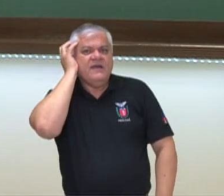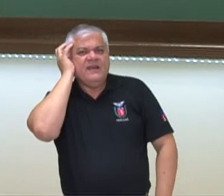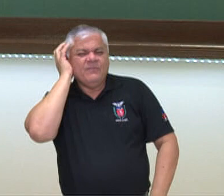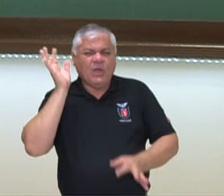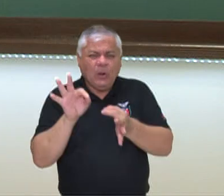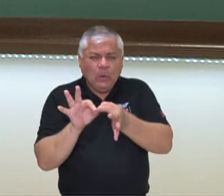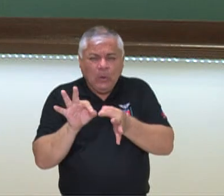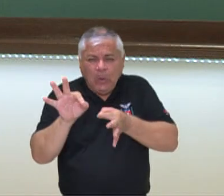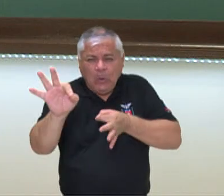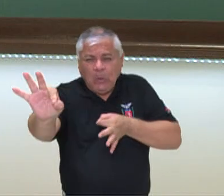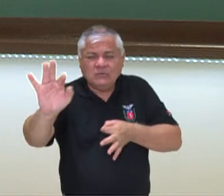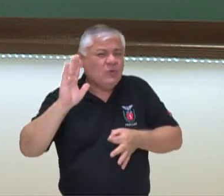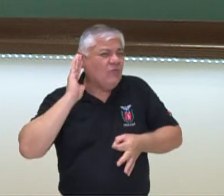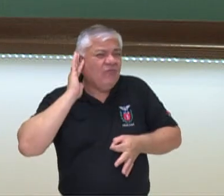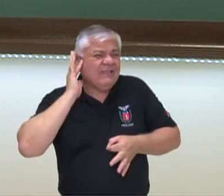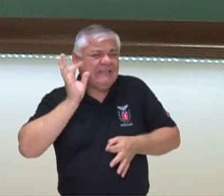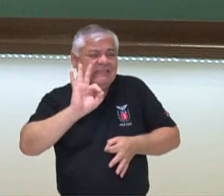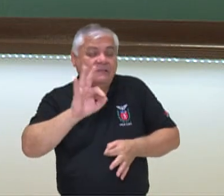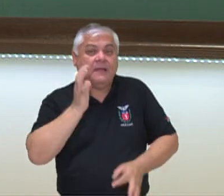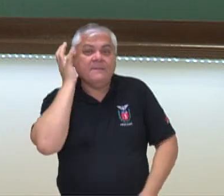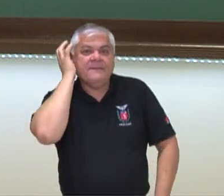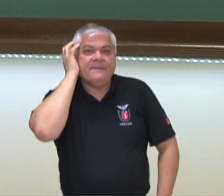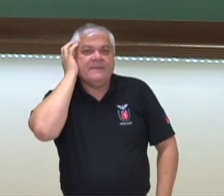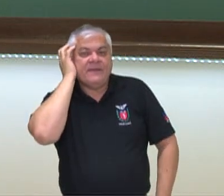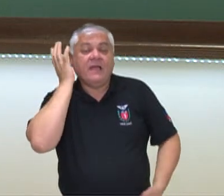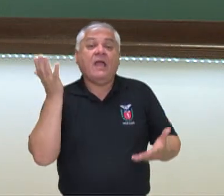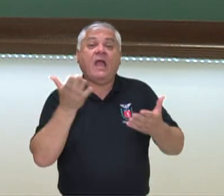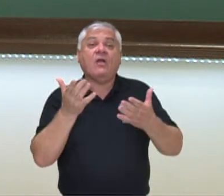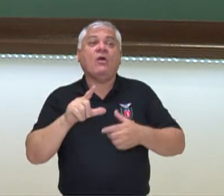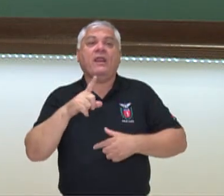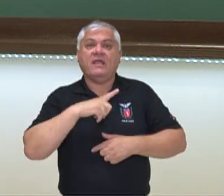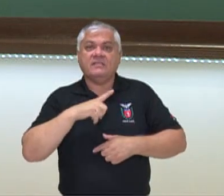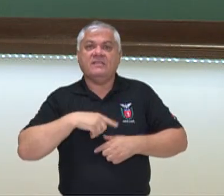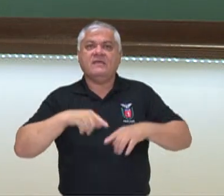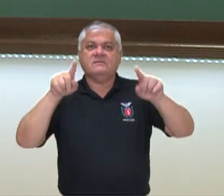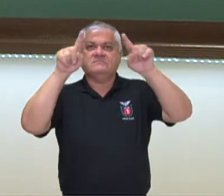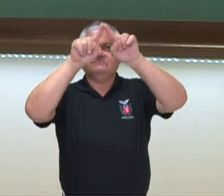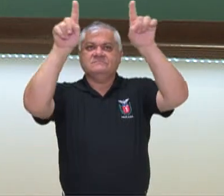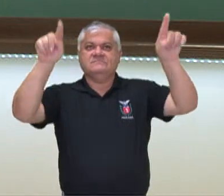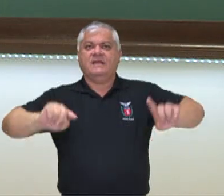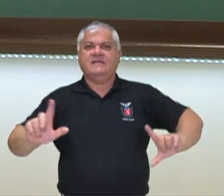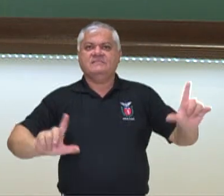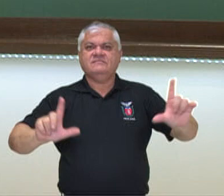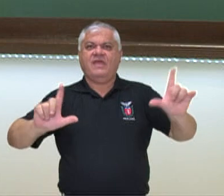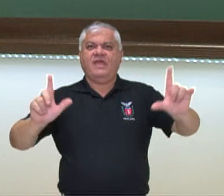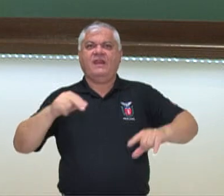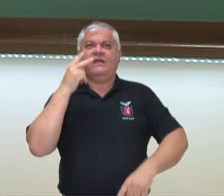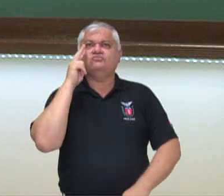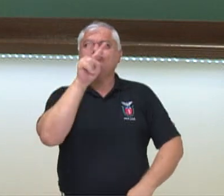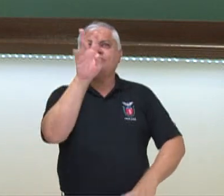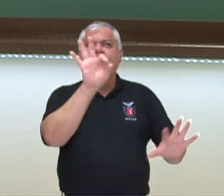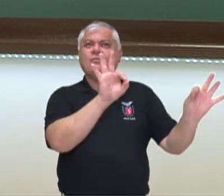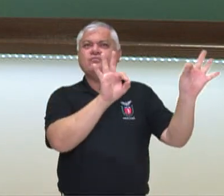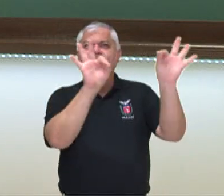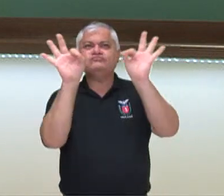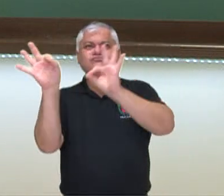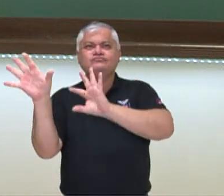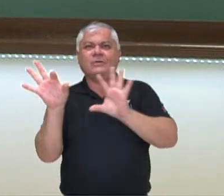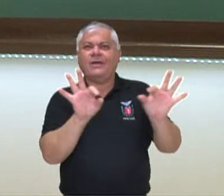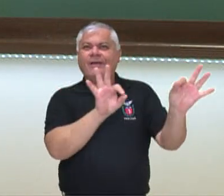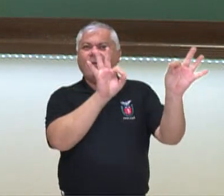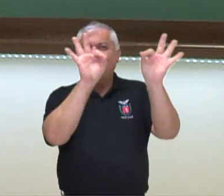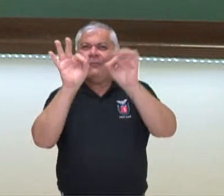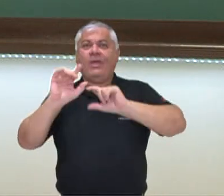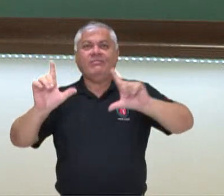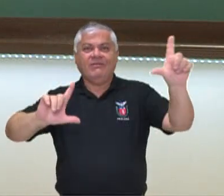ouvir a partida. Hoje não, você vai para o estádio de futebol e tem um telão lá na frente onde passa o reprise, as jogadas, os